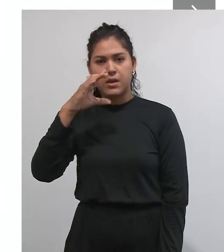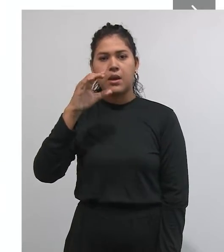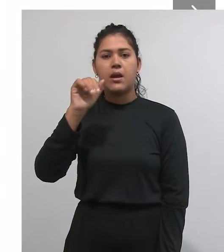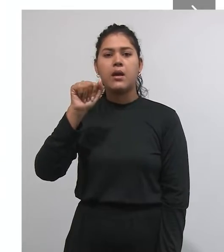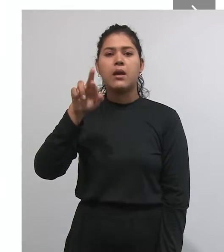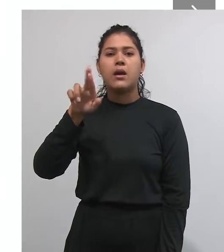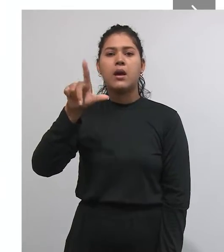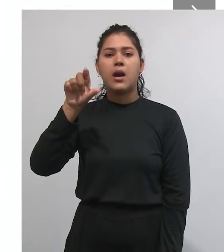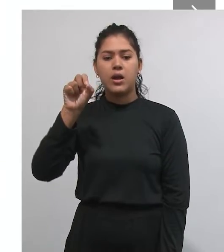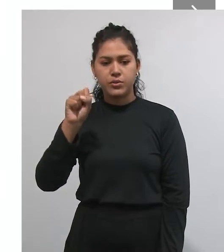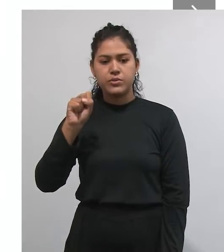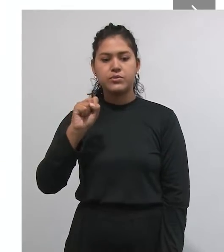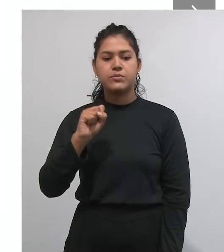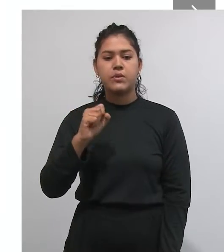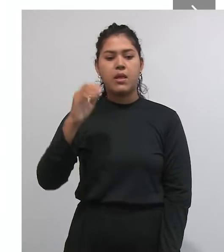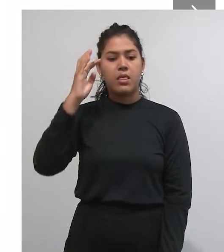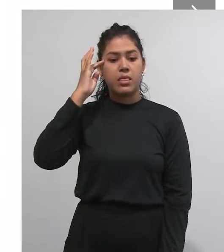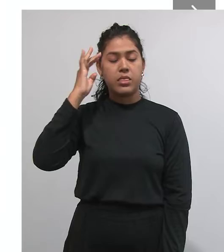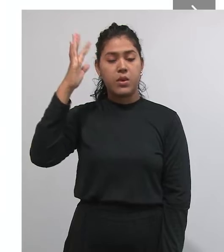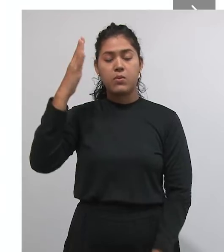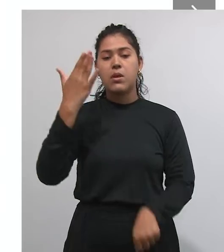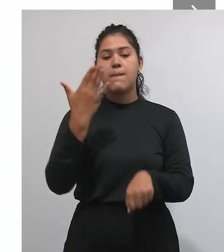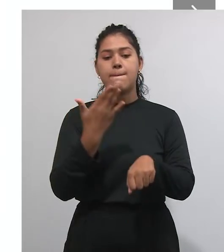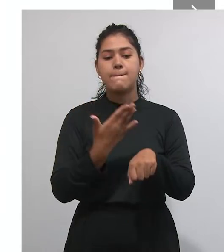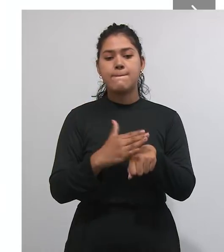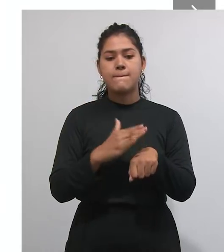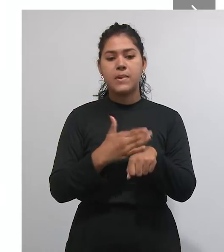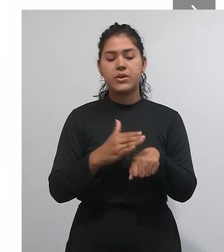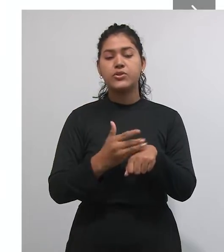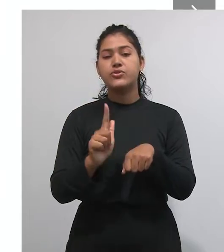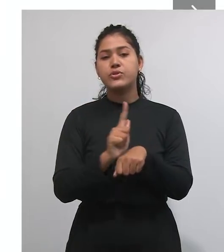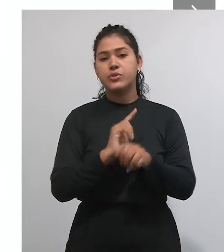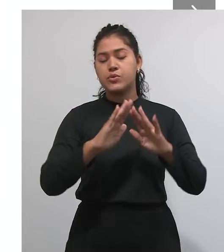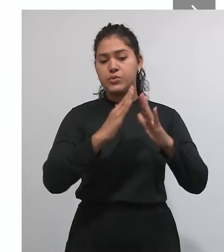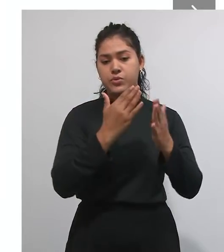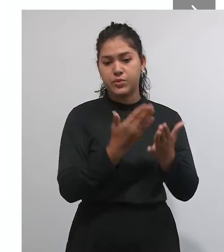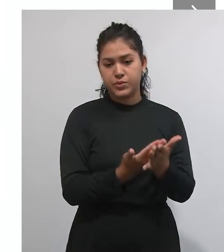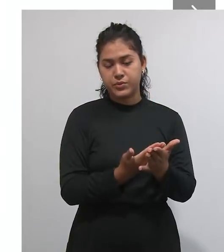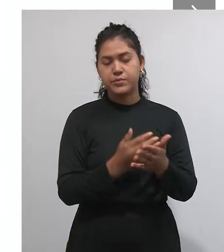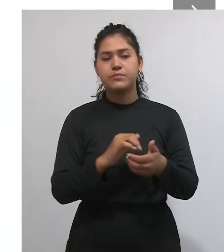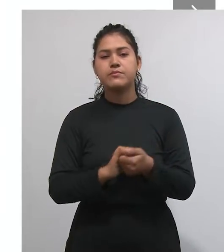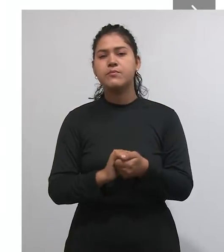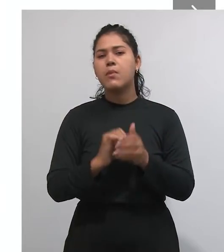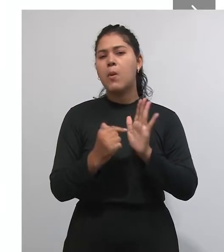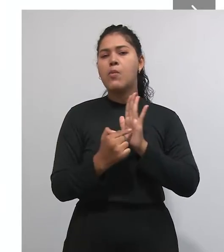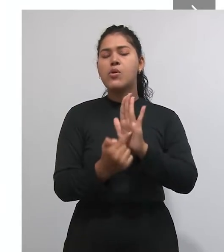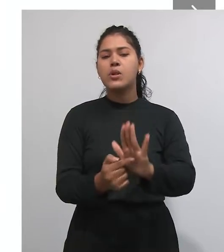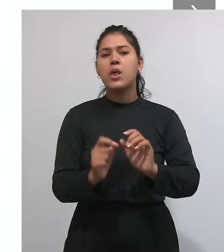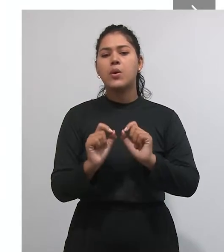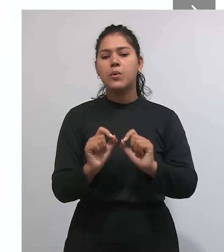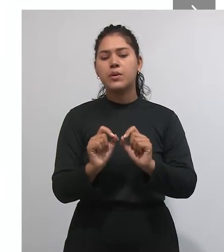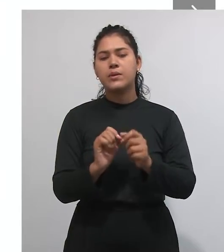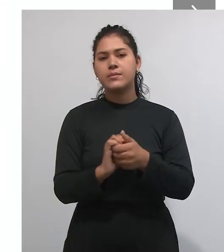e Prática, a Educação Profissional da Jaqueline Moll e, em